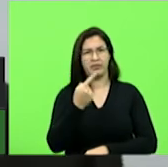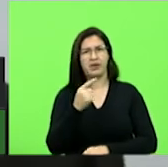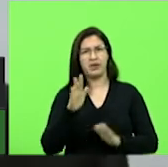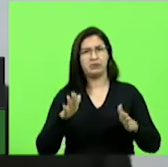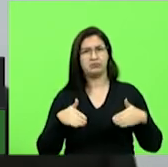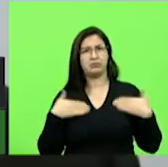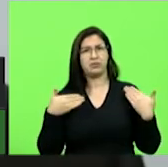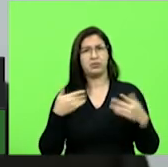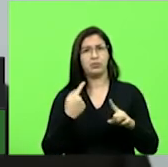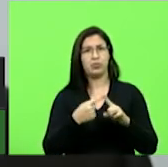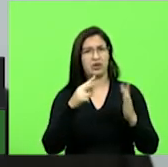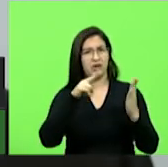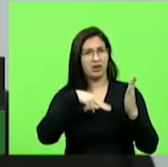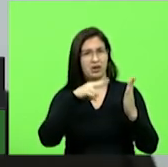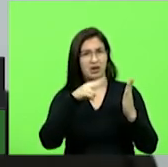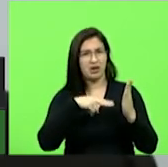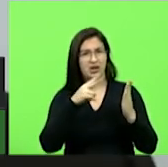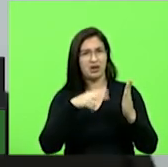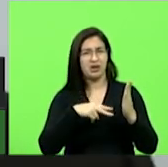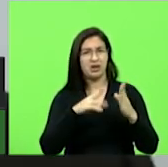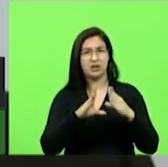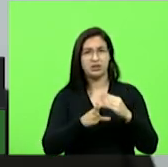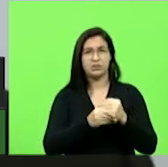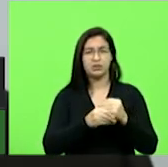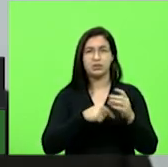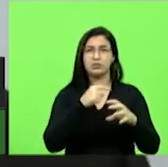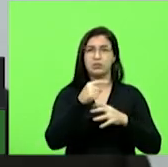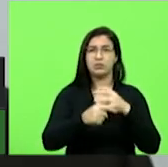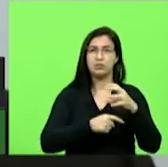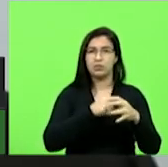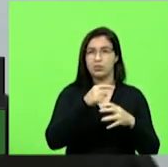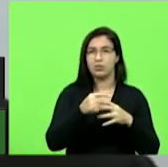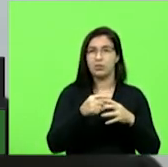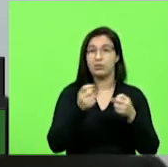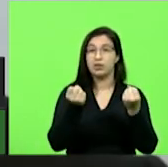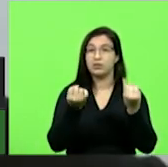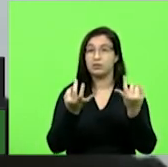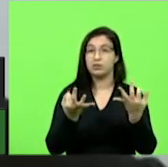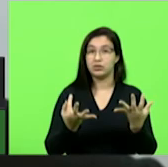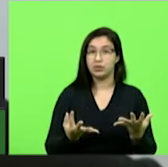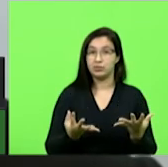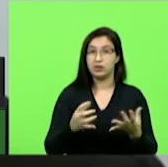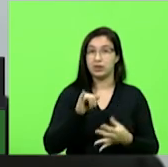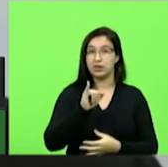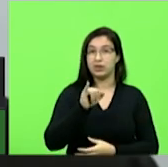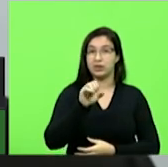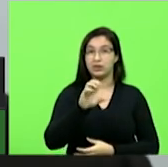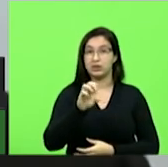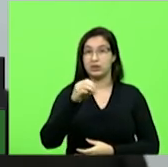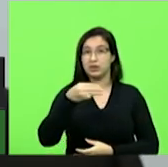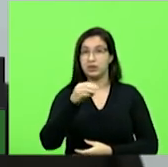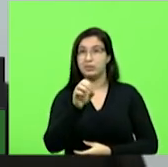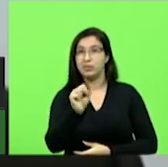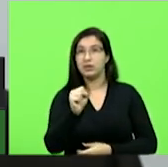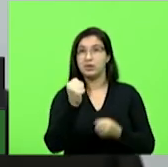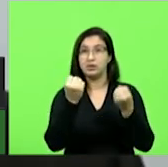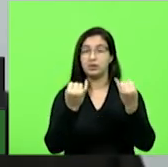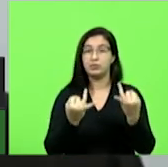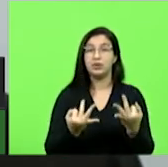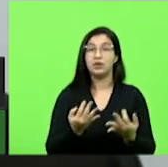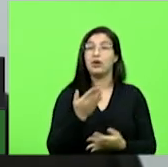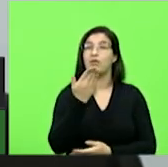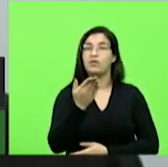quando a gente vai ler o substitutivo global, lá quando tange o ICMS, ele diz o seguinte: você só